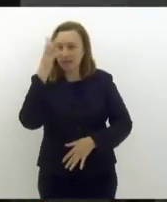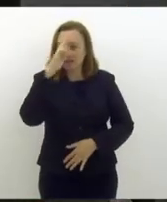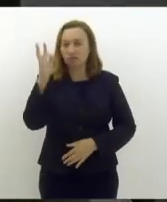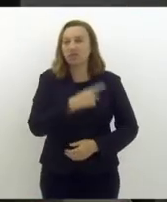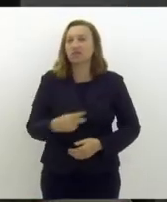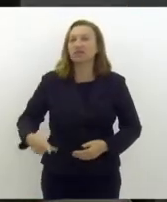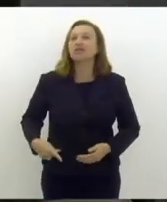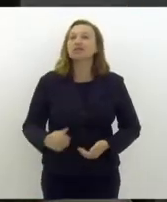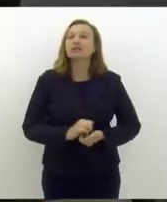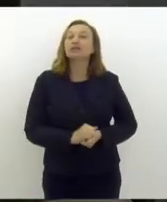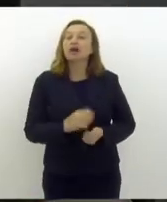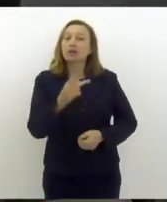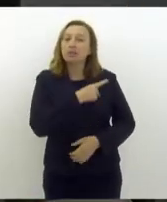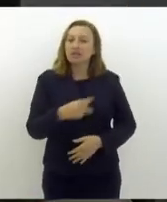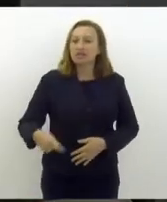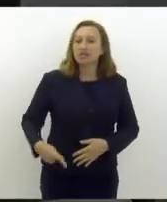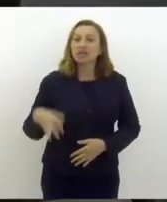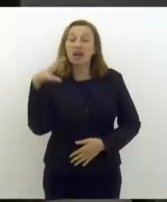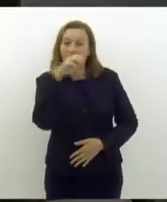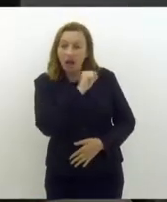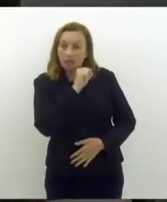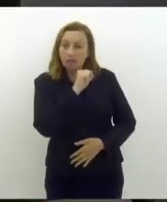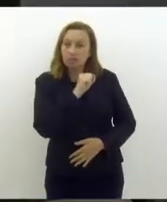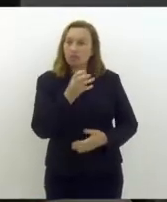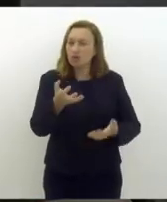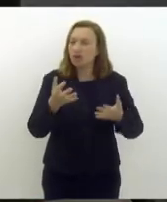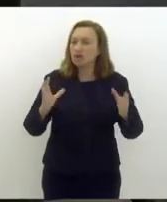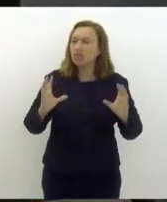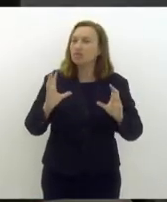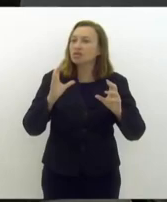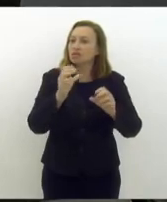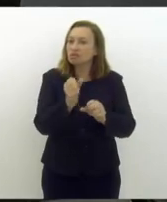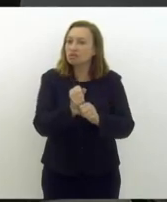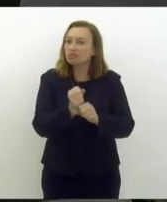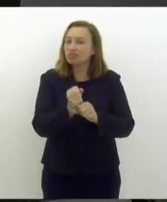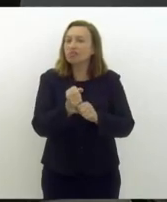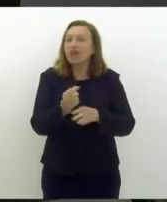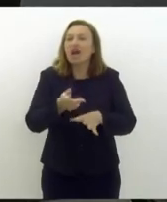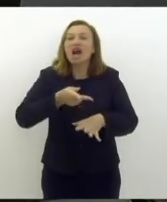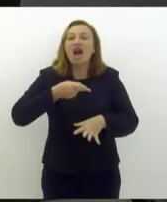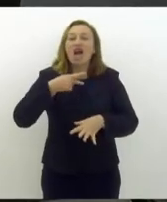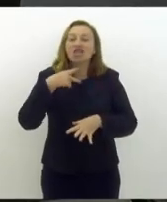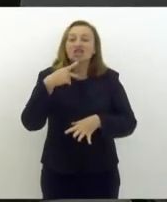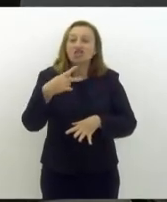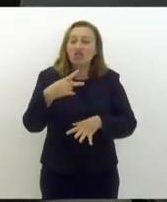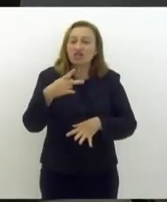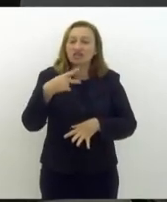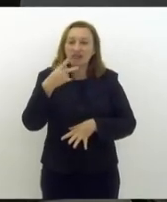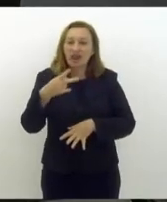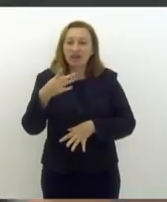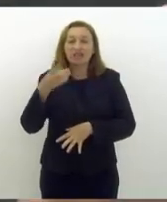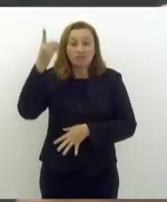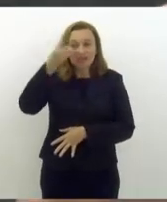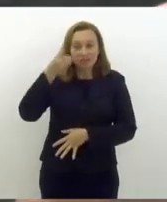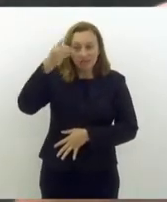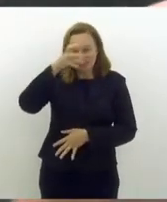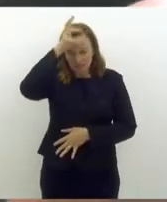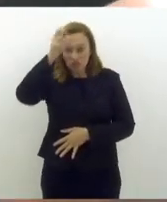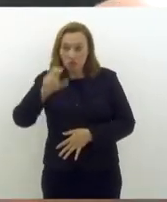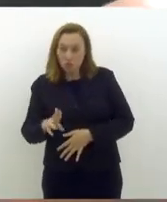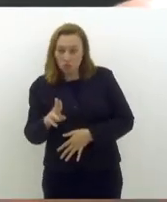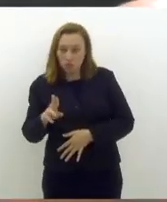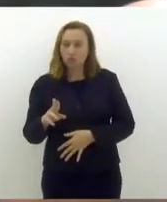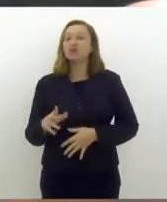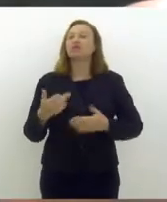Presidente rapidamente eu só queria me somar as vozes aqui iniciadas pela deputada tia Ju